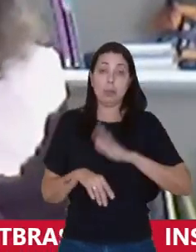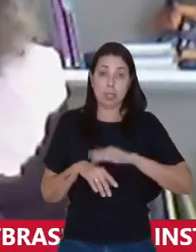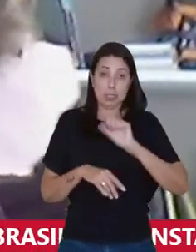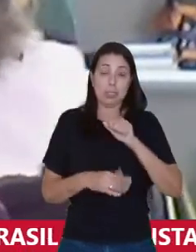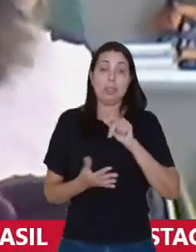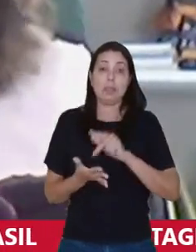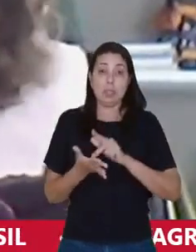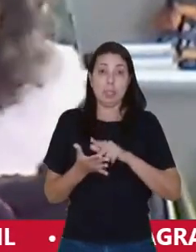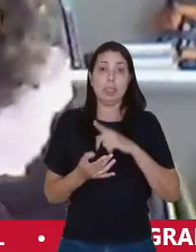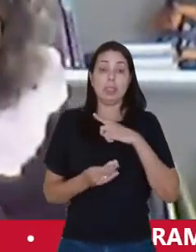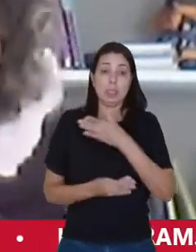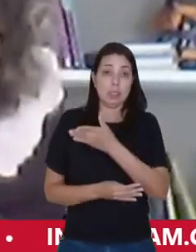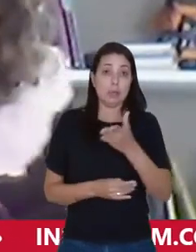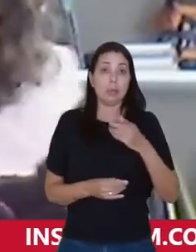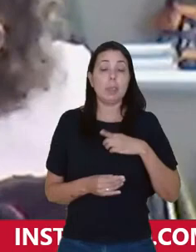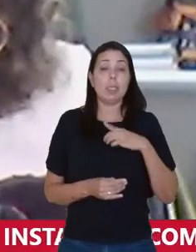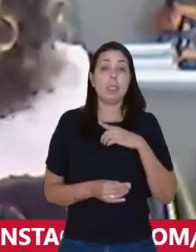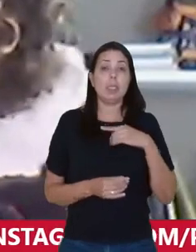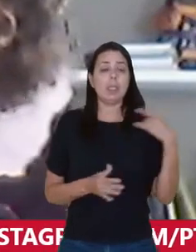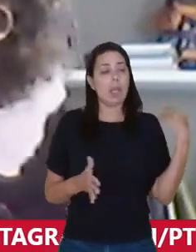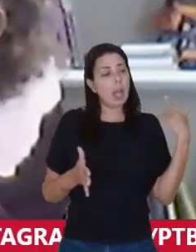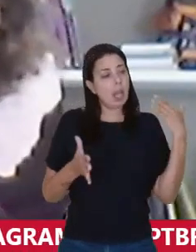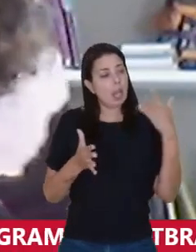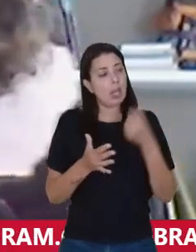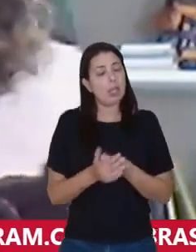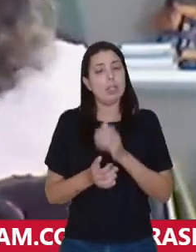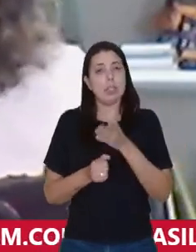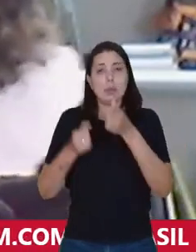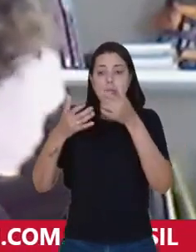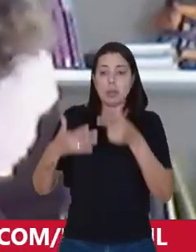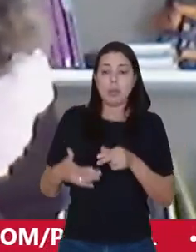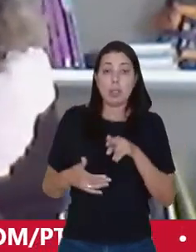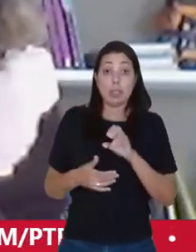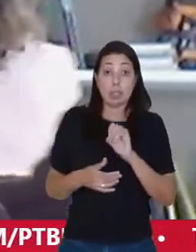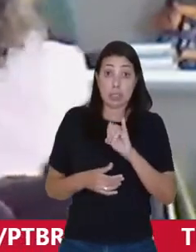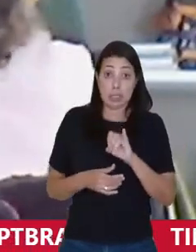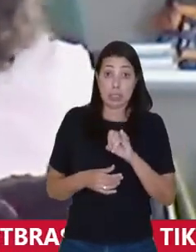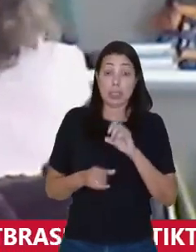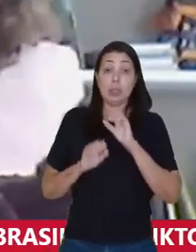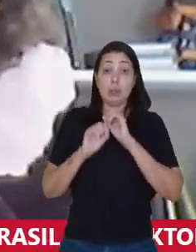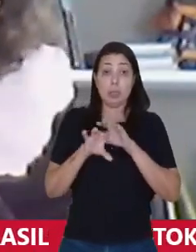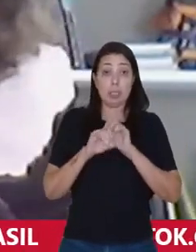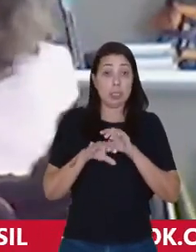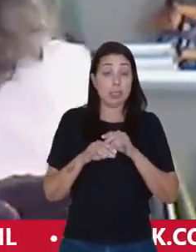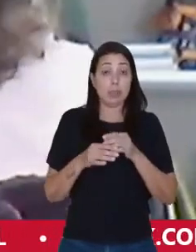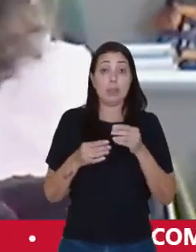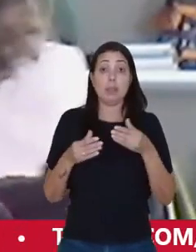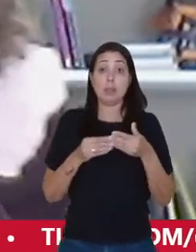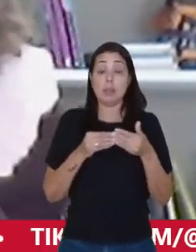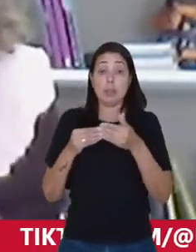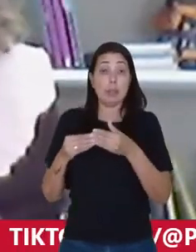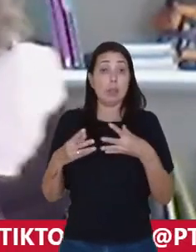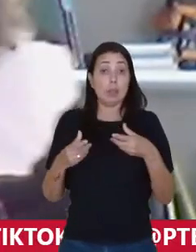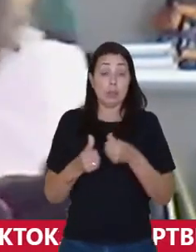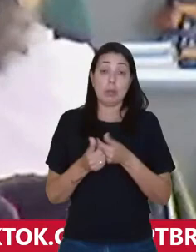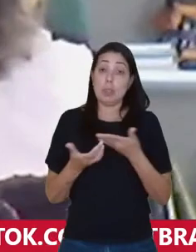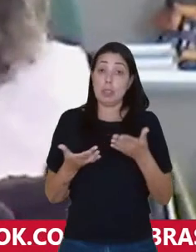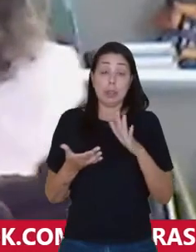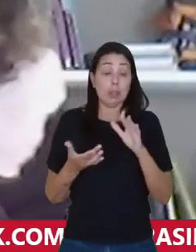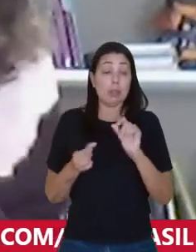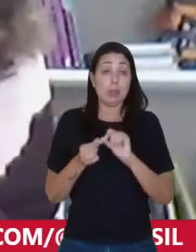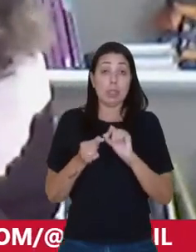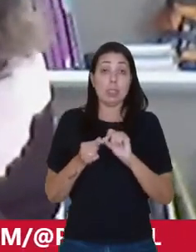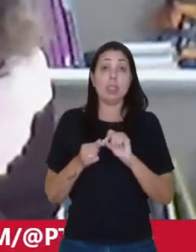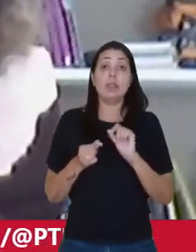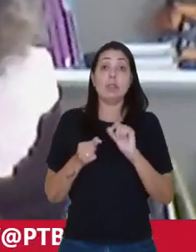ele também é finito, como já disse Renato. Então, se a educação não se encarregar disso, né, não se